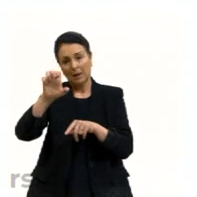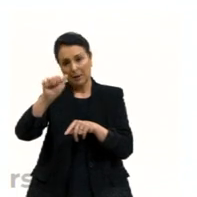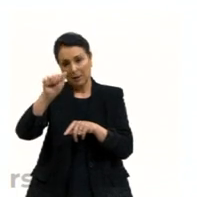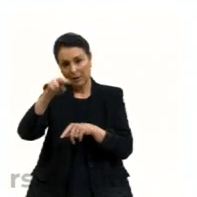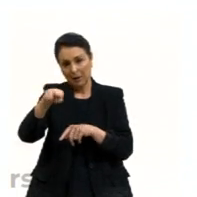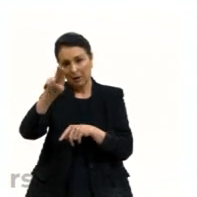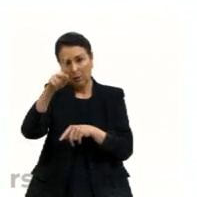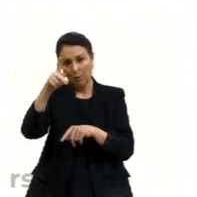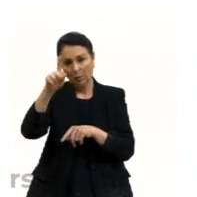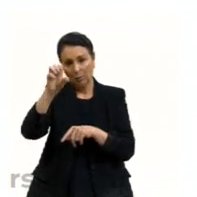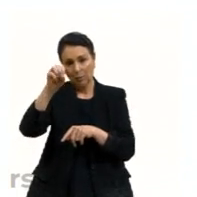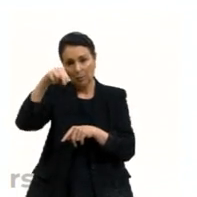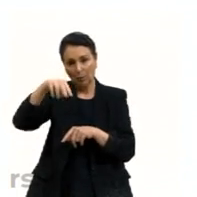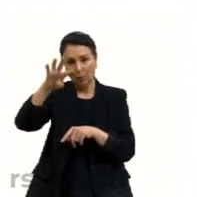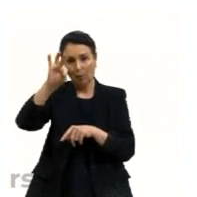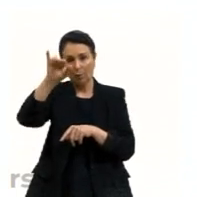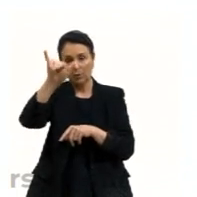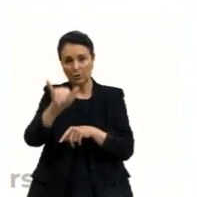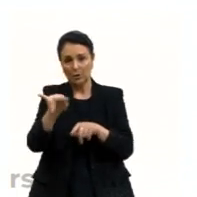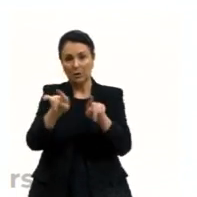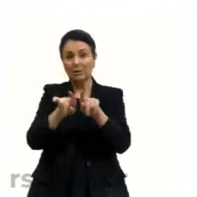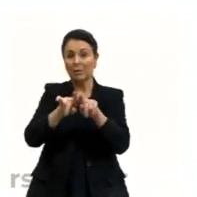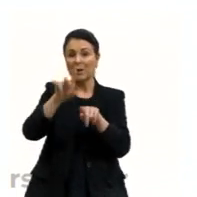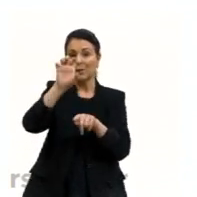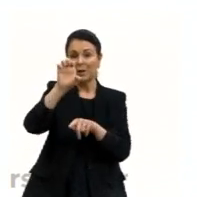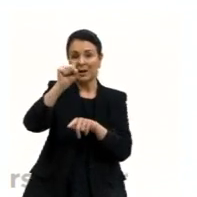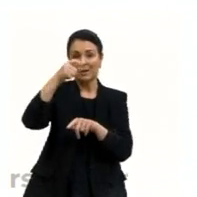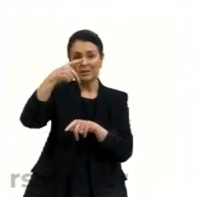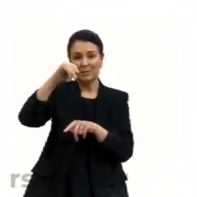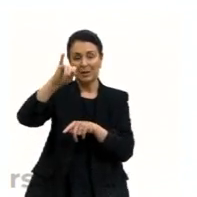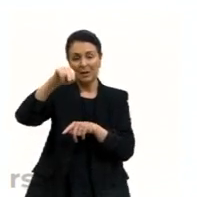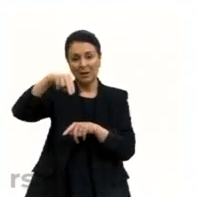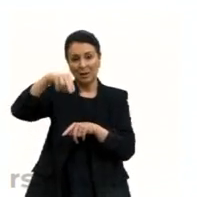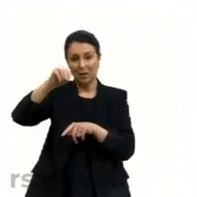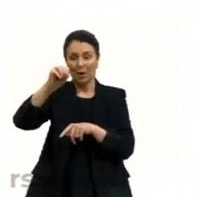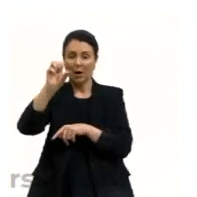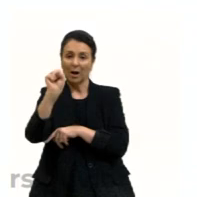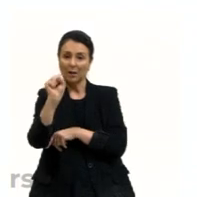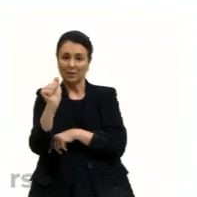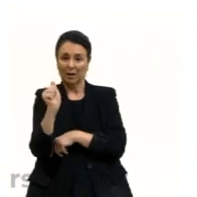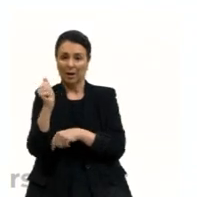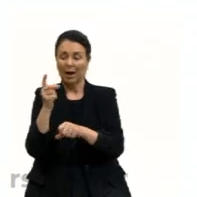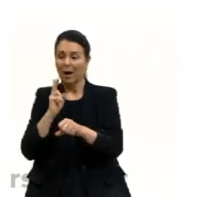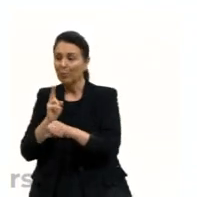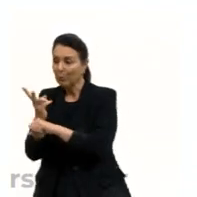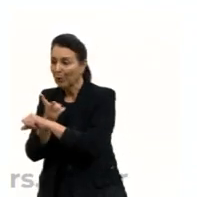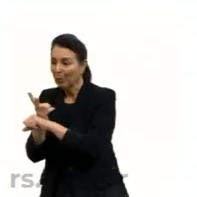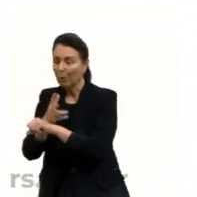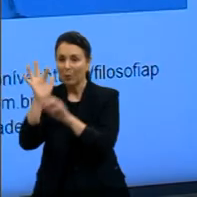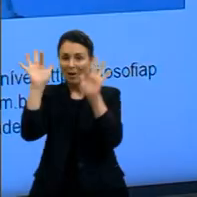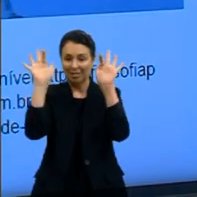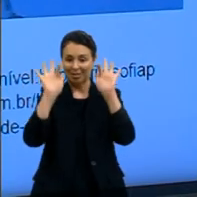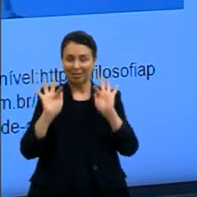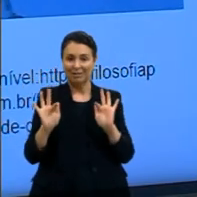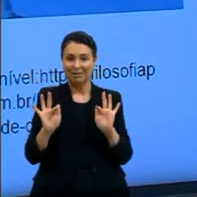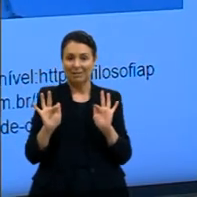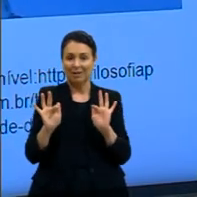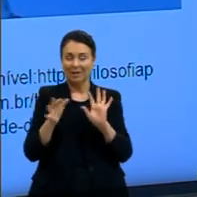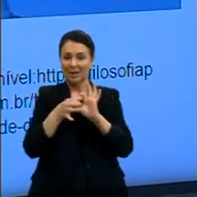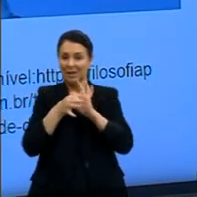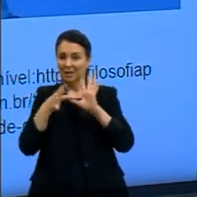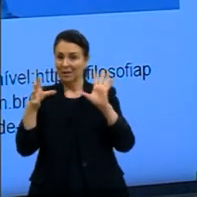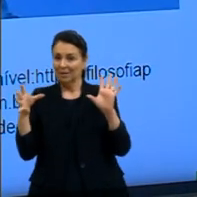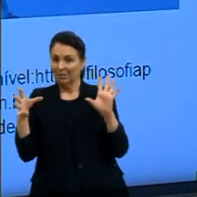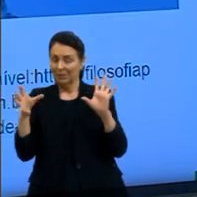e espinhosa a busca da liberdade talvez não só a filosofia ela se nós pensarmos